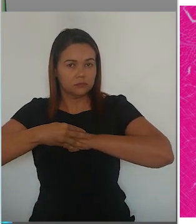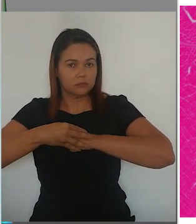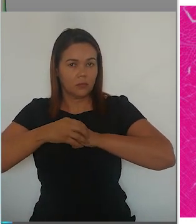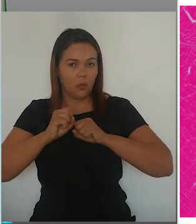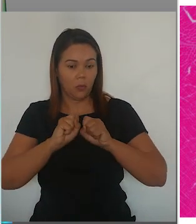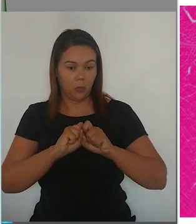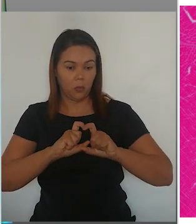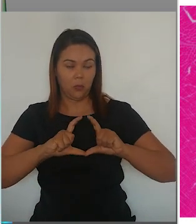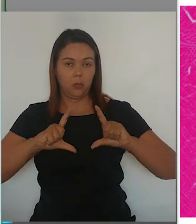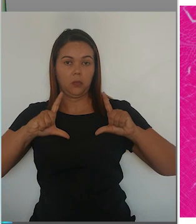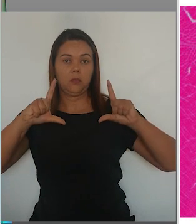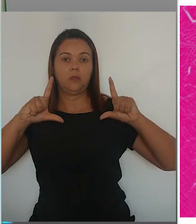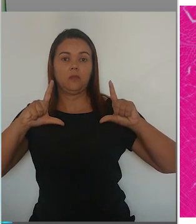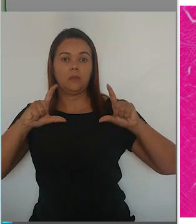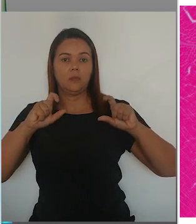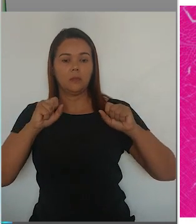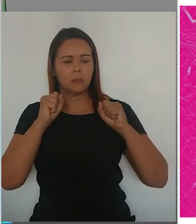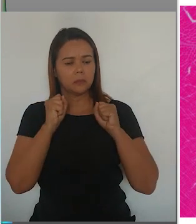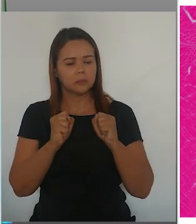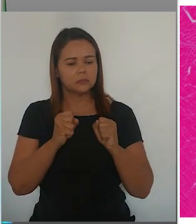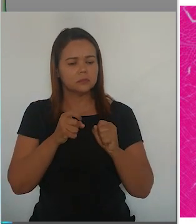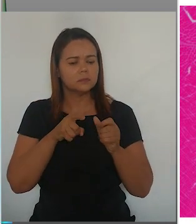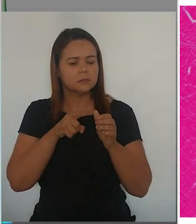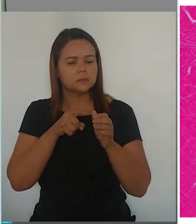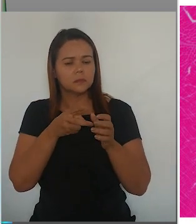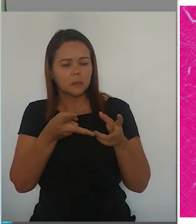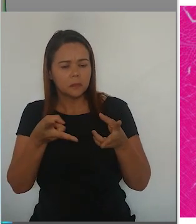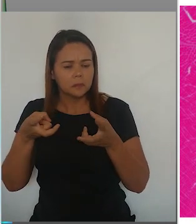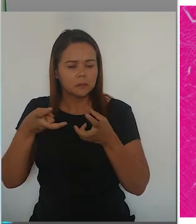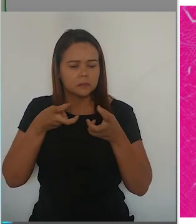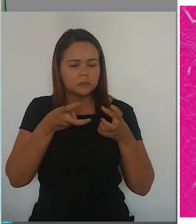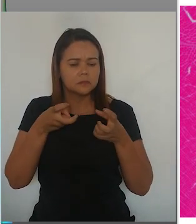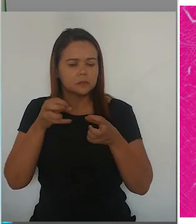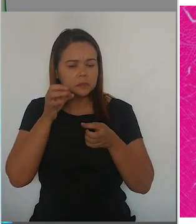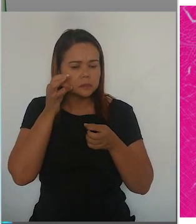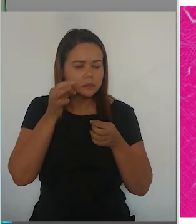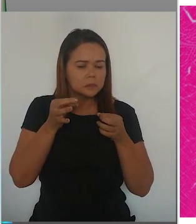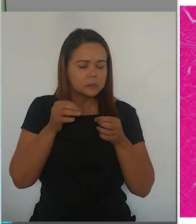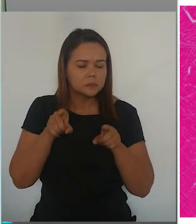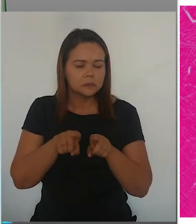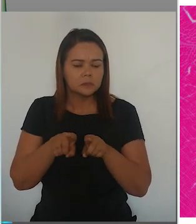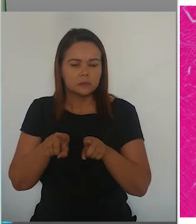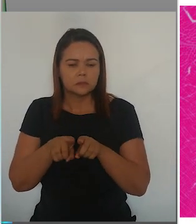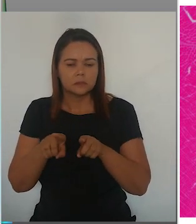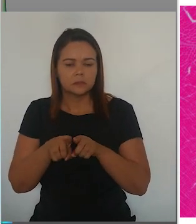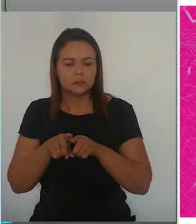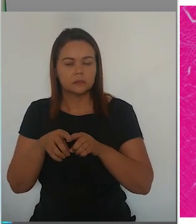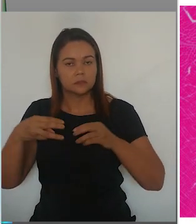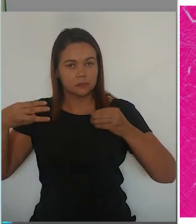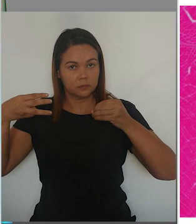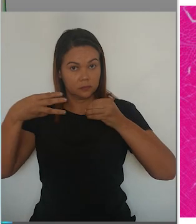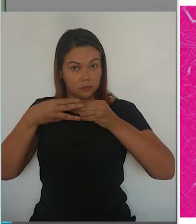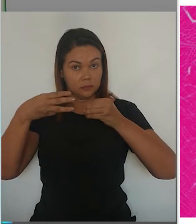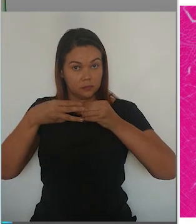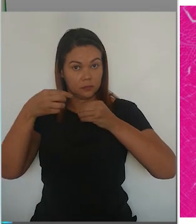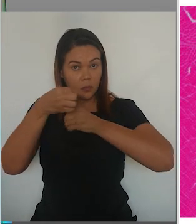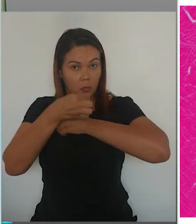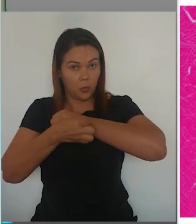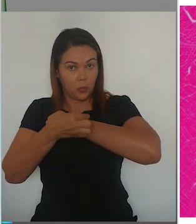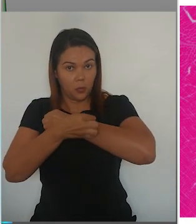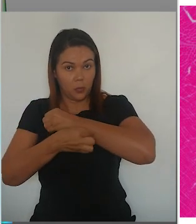maior resolução, permitindo-se observar a estriação destas células devido